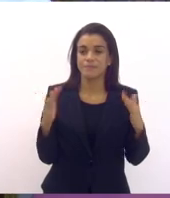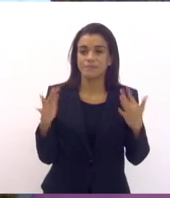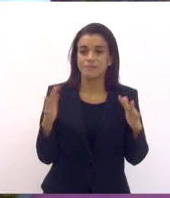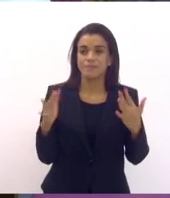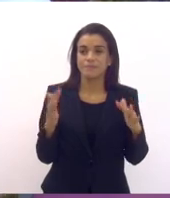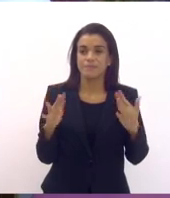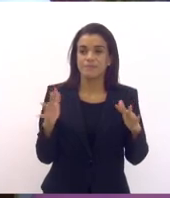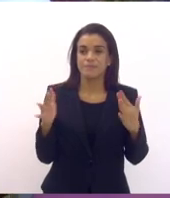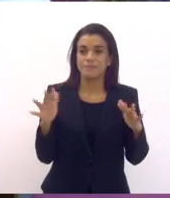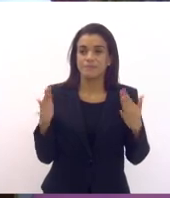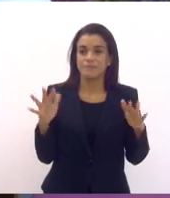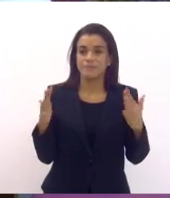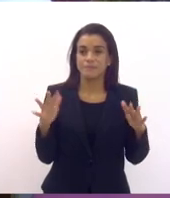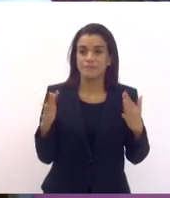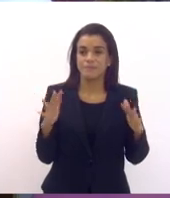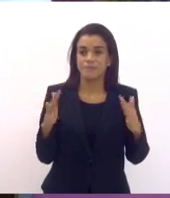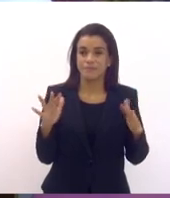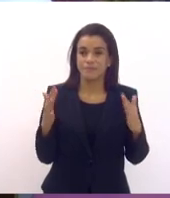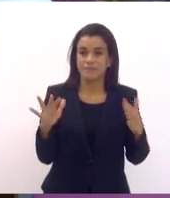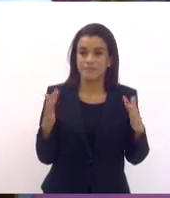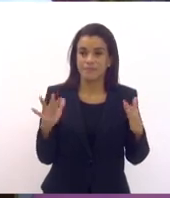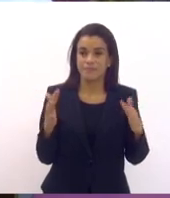acessam é